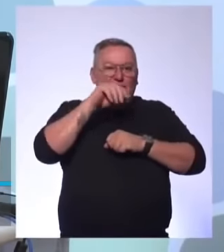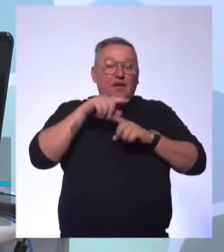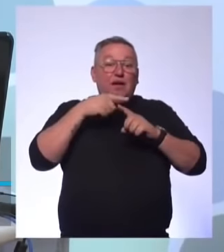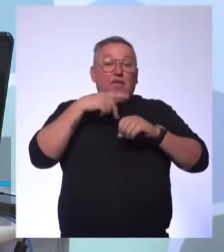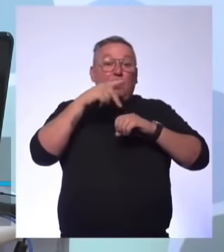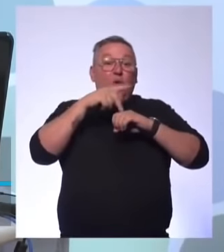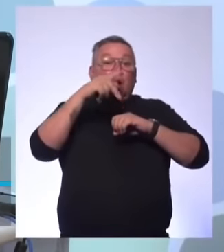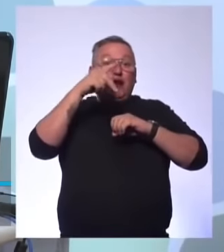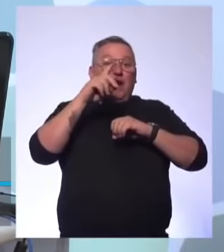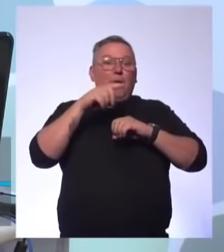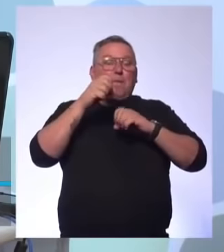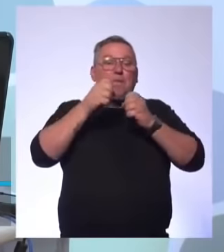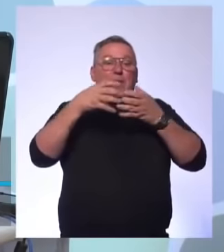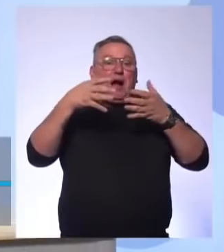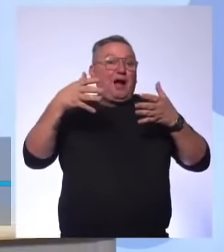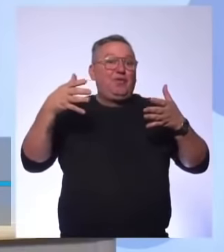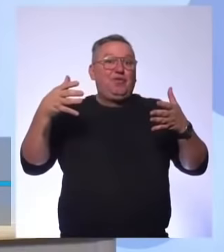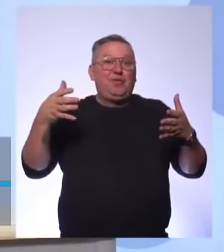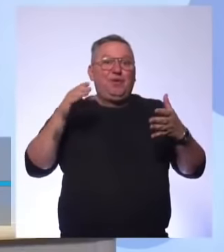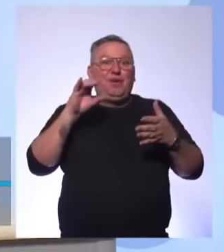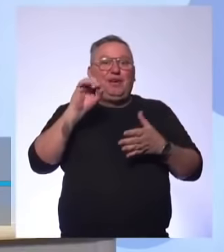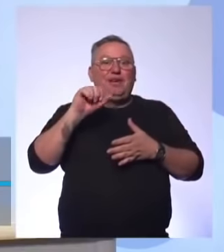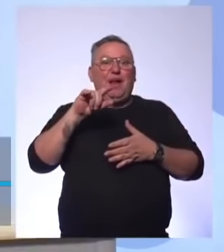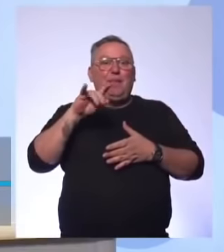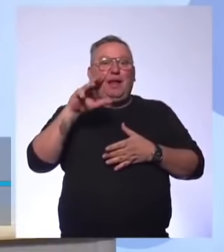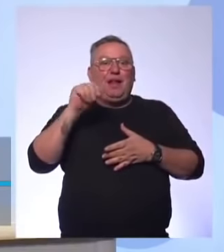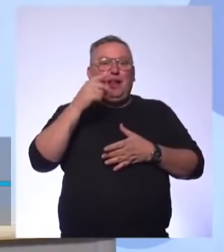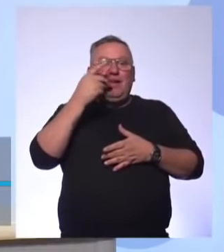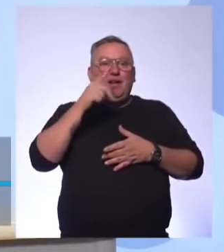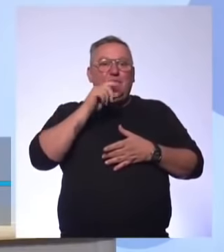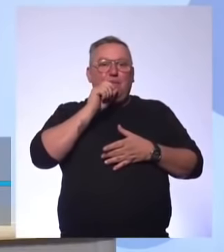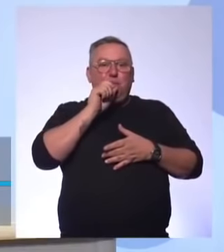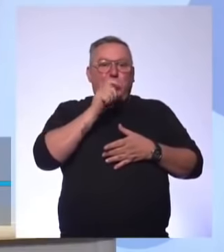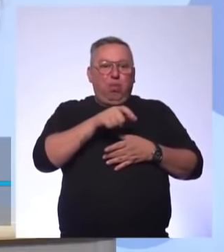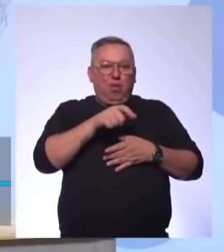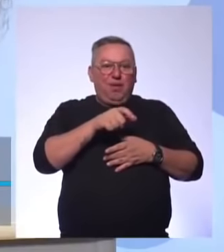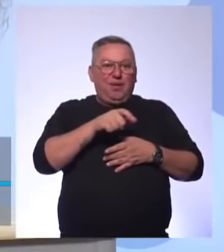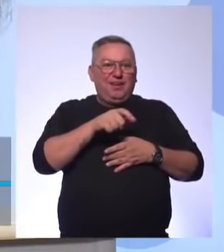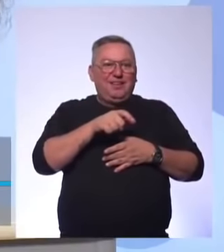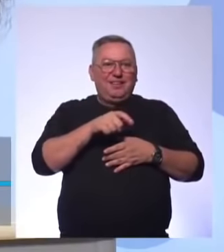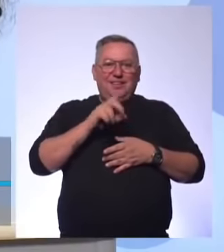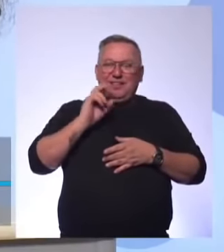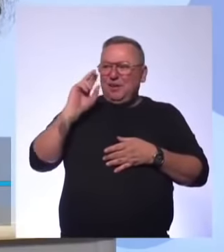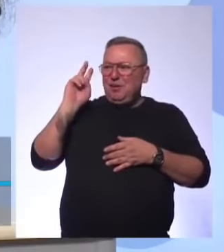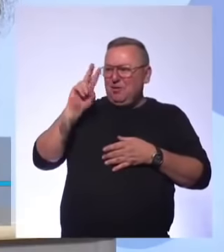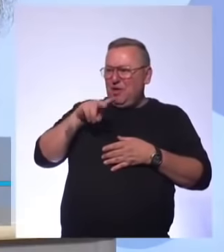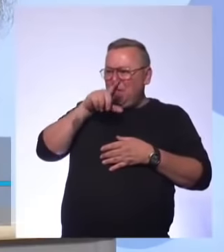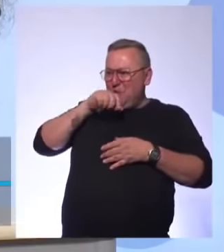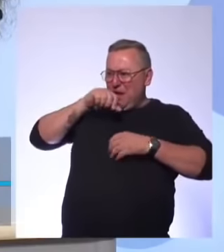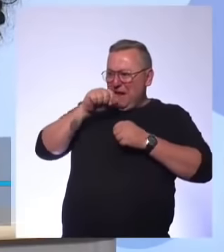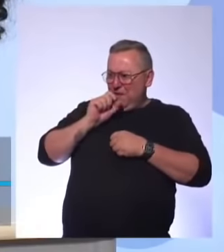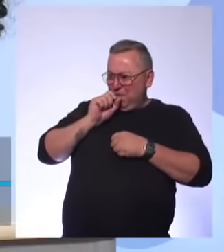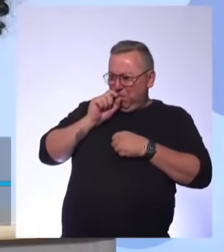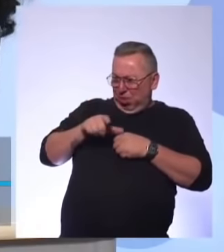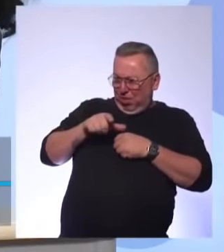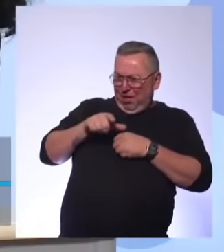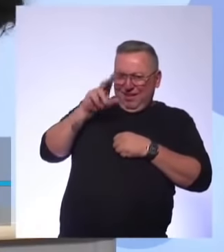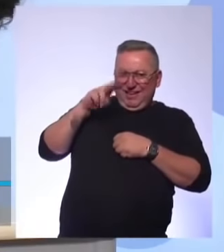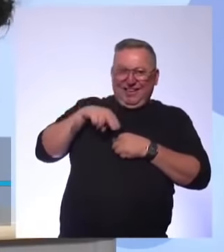até acrescentou. Olha, eu vi. A Isabela disse que a galinha cuspiu o anel. Ô, Dani, você já ouviu falar que galinha cospe?